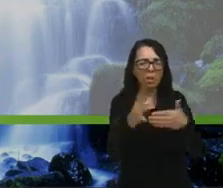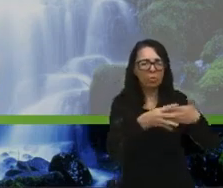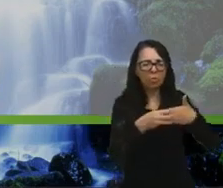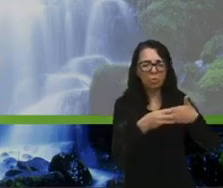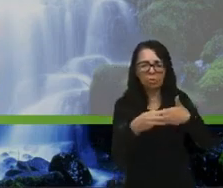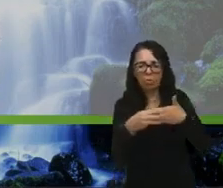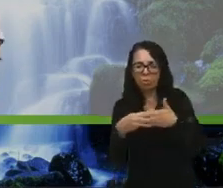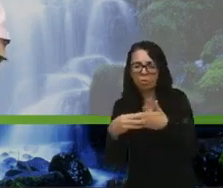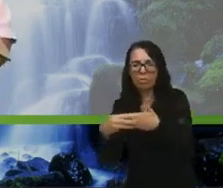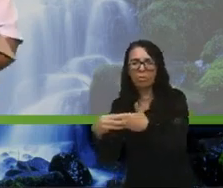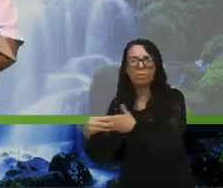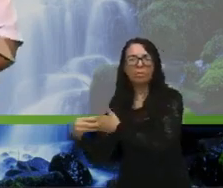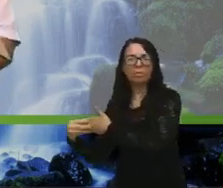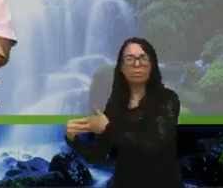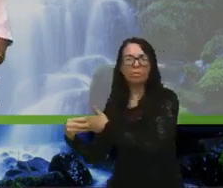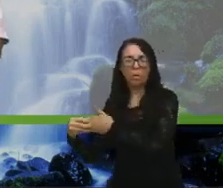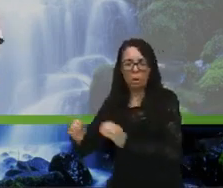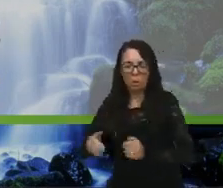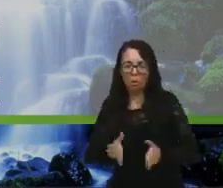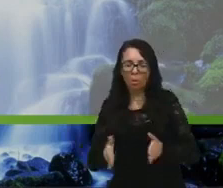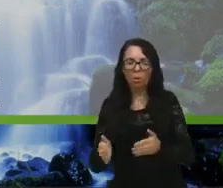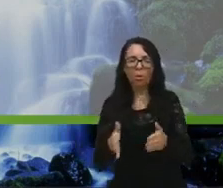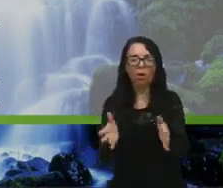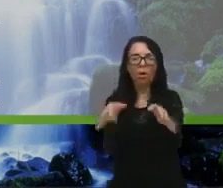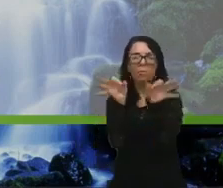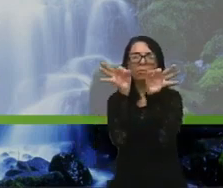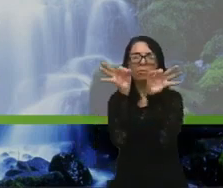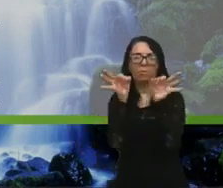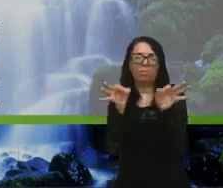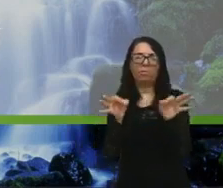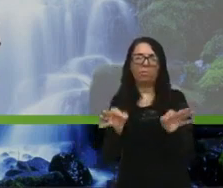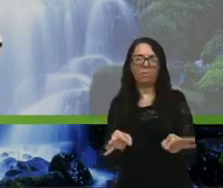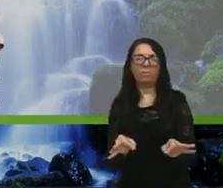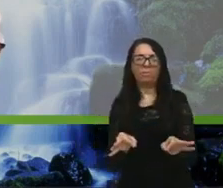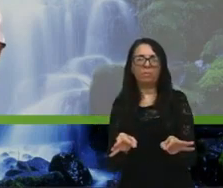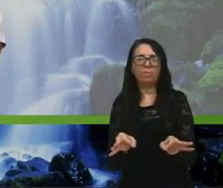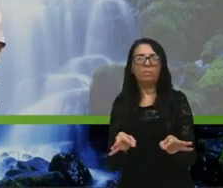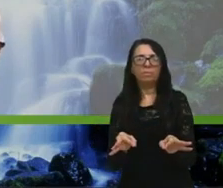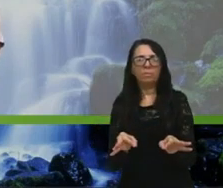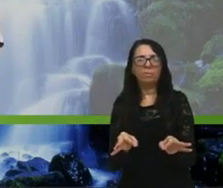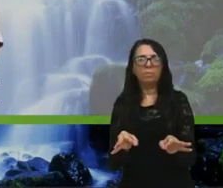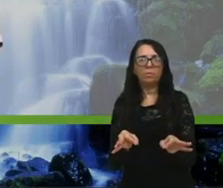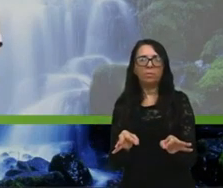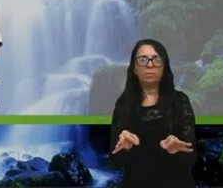tem a ver com uma vida que desenvolve o caráter de Deus.